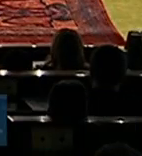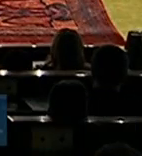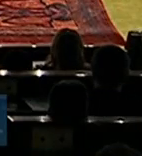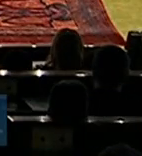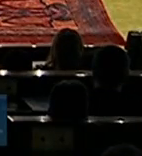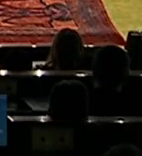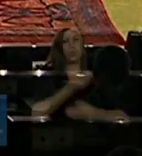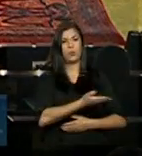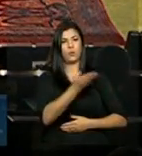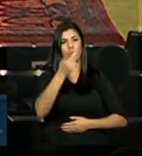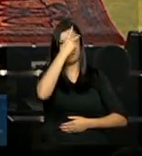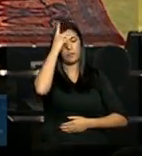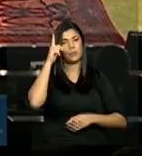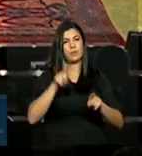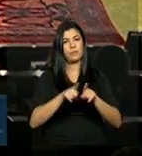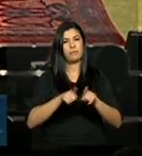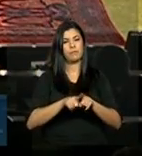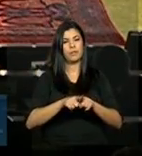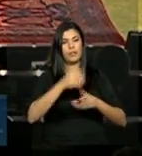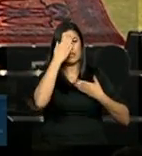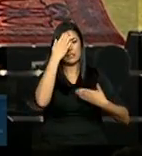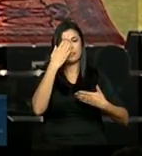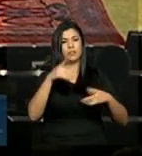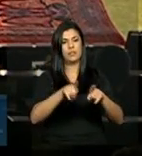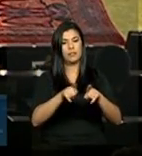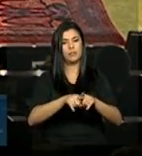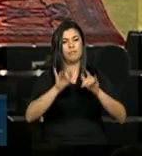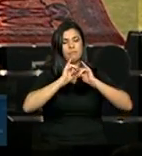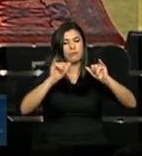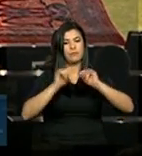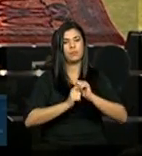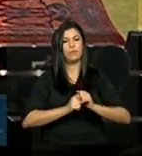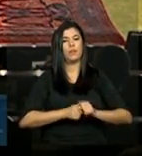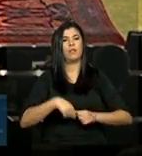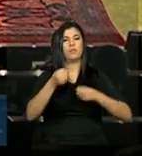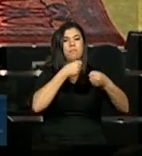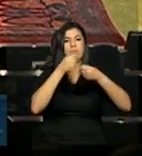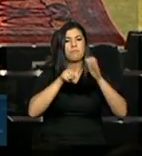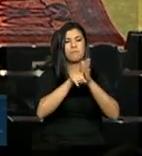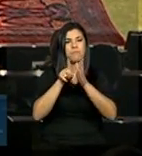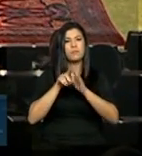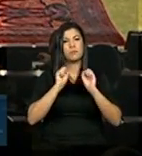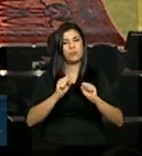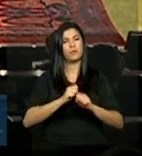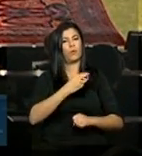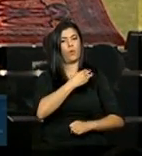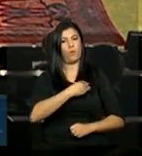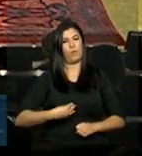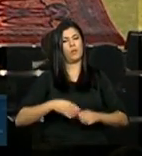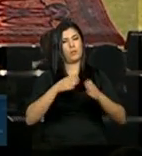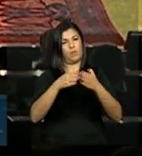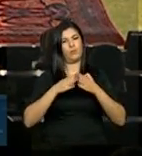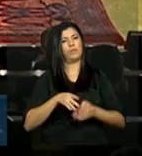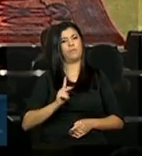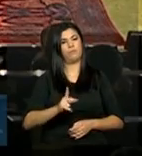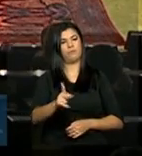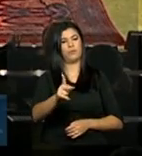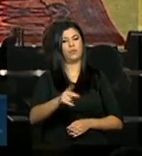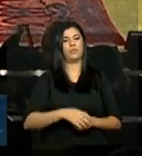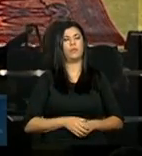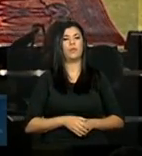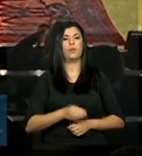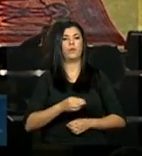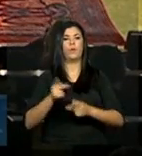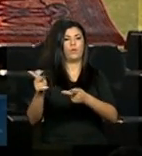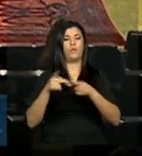Agradecemos a todos os presentes e informamos que agora daremos início à coletiva de imprensa. Pedimos que os ministros permaneçam no palco. Convidamos